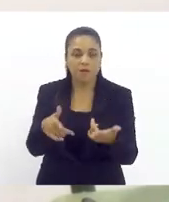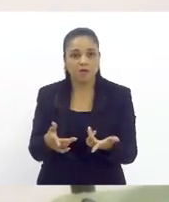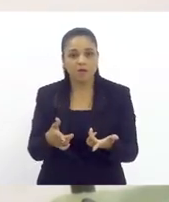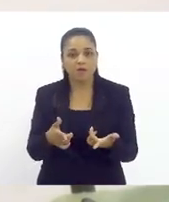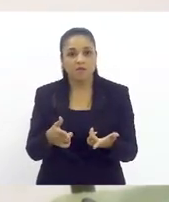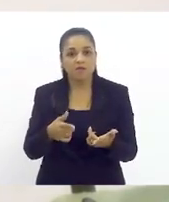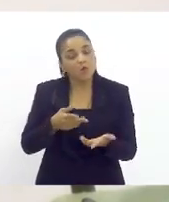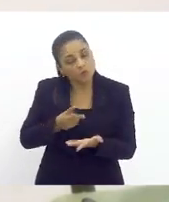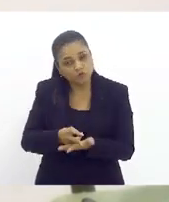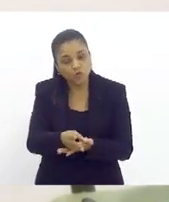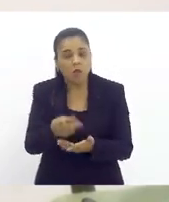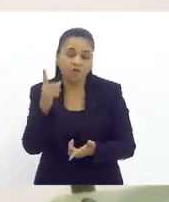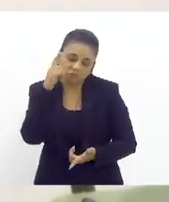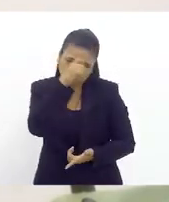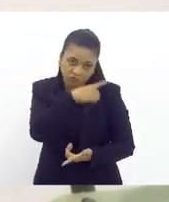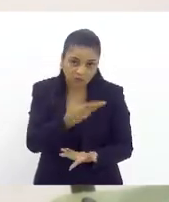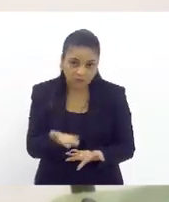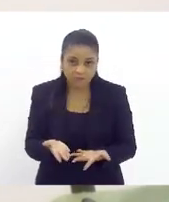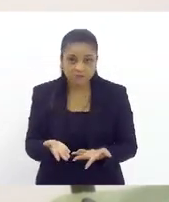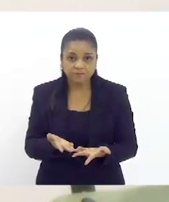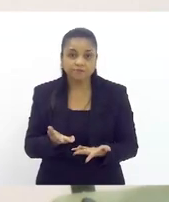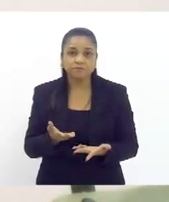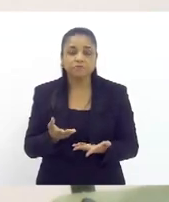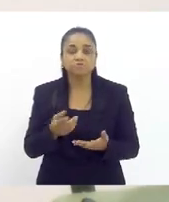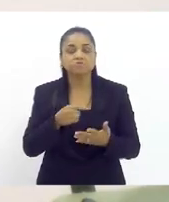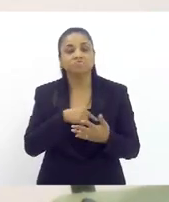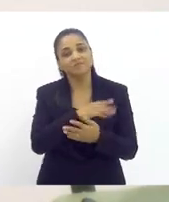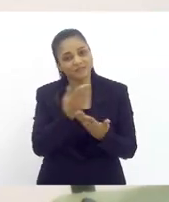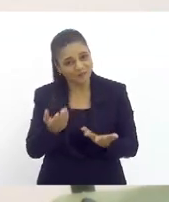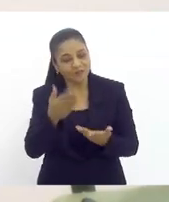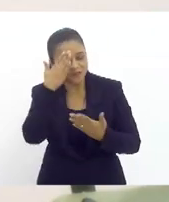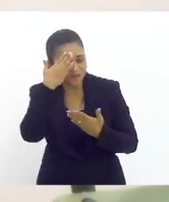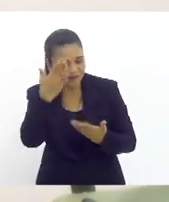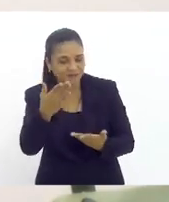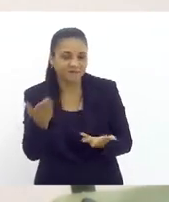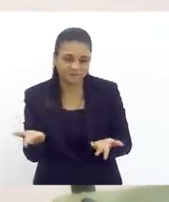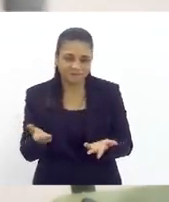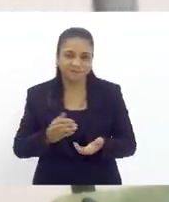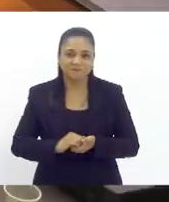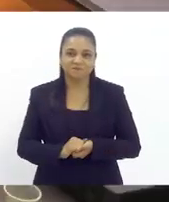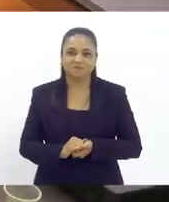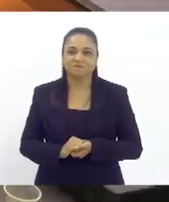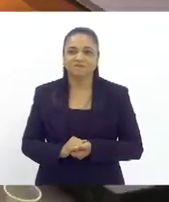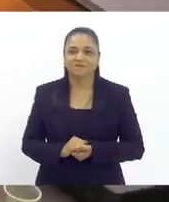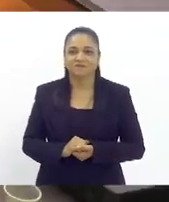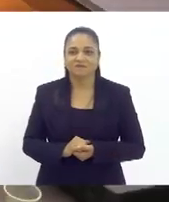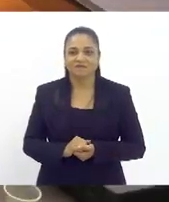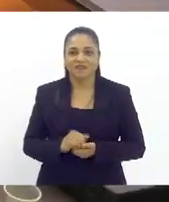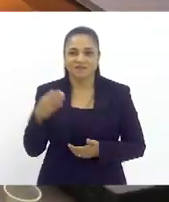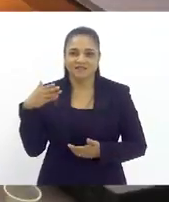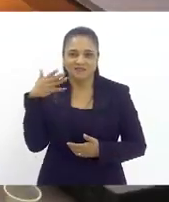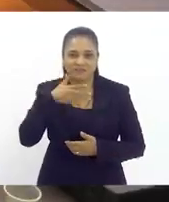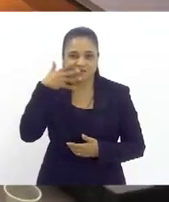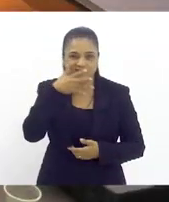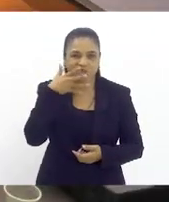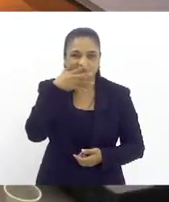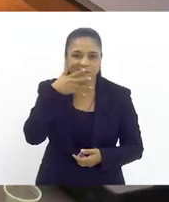senão vai continuar tendo essa dificuldade Então queria pontuar essas coisas obrigada ótima fala